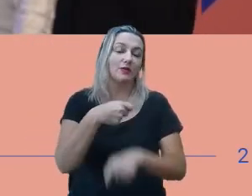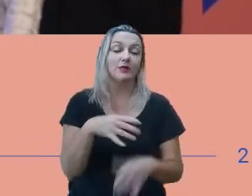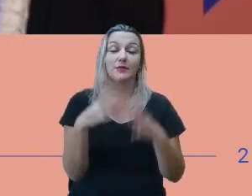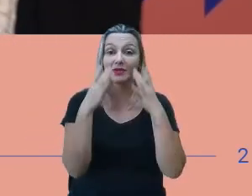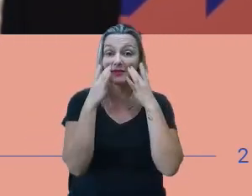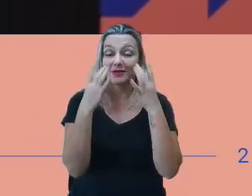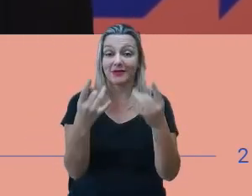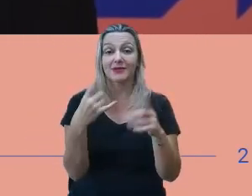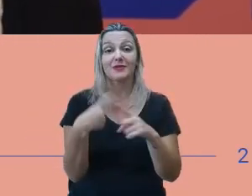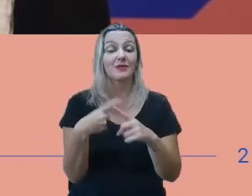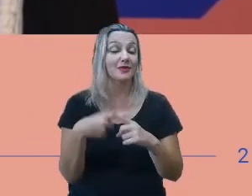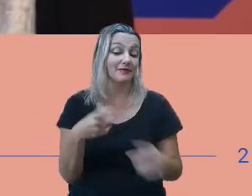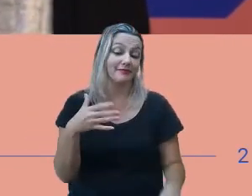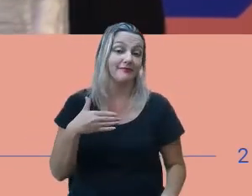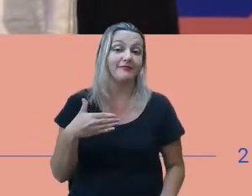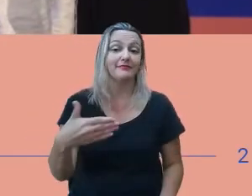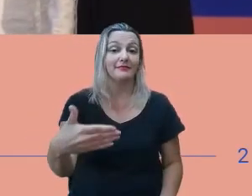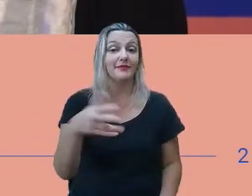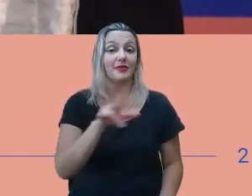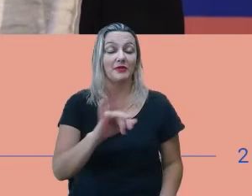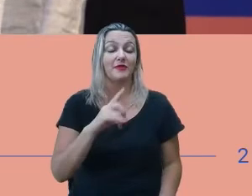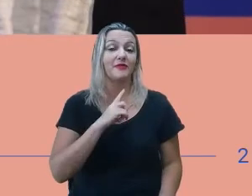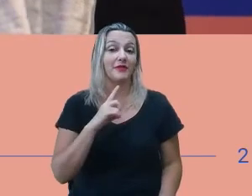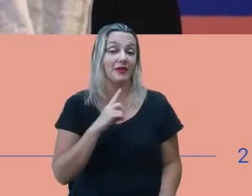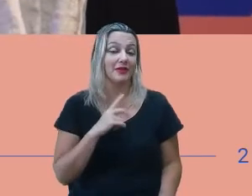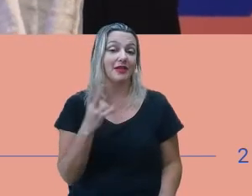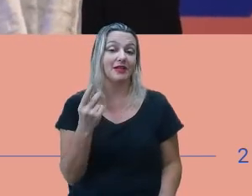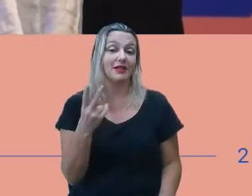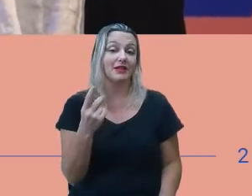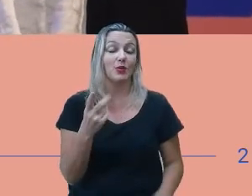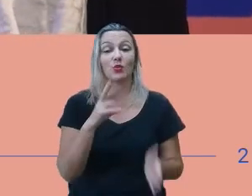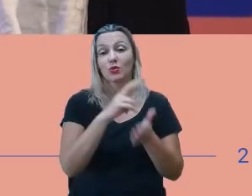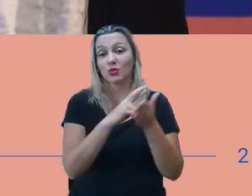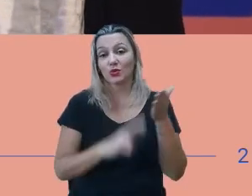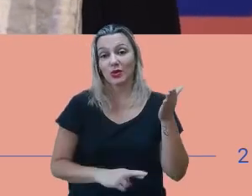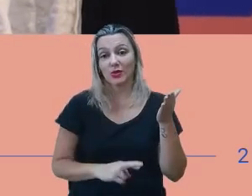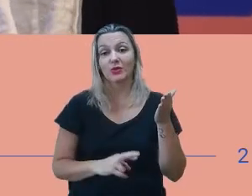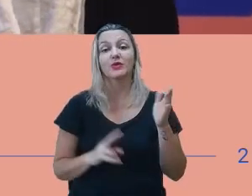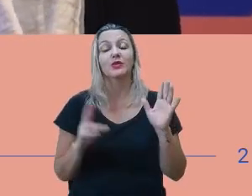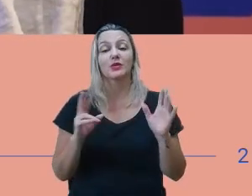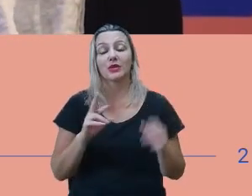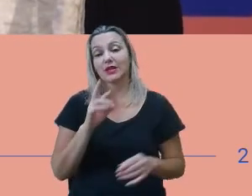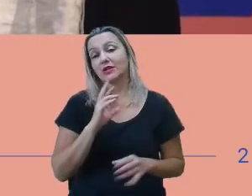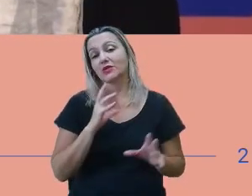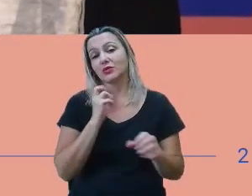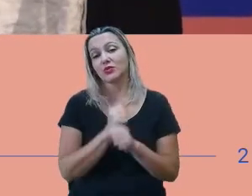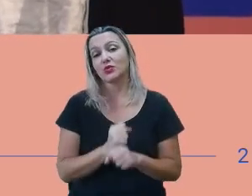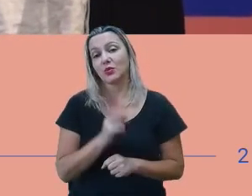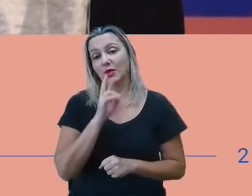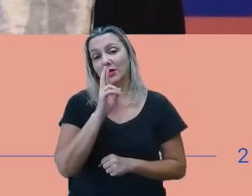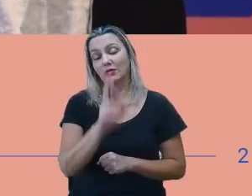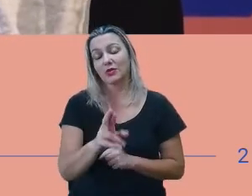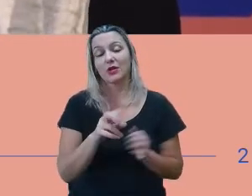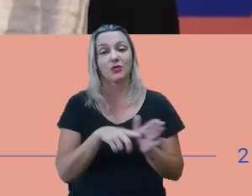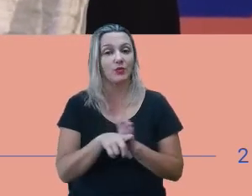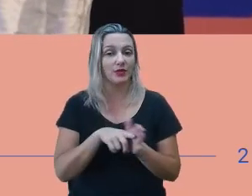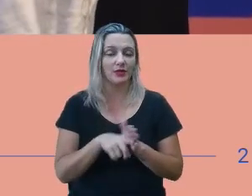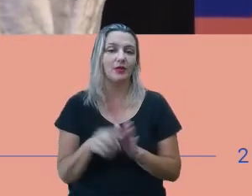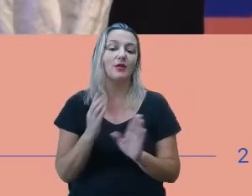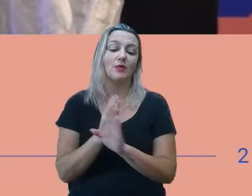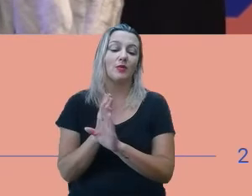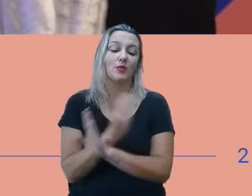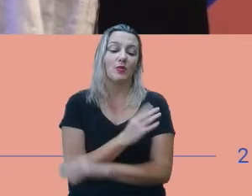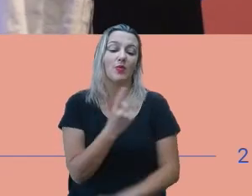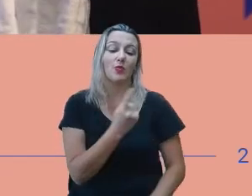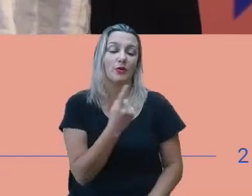que em breve aí a gente vai ter o segundo o relatório de resultados quem quiser saber mais o primeiro relatório do